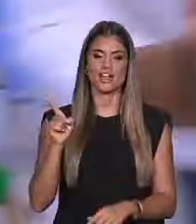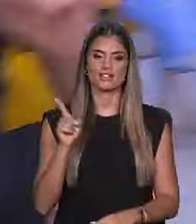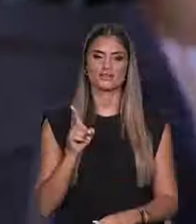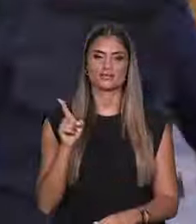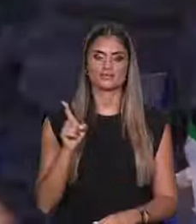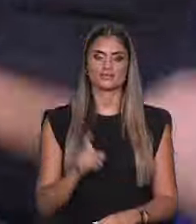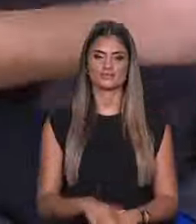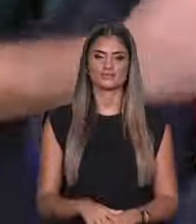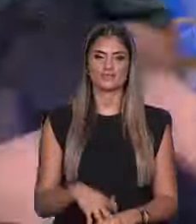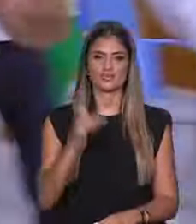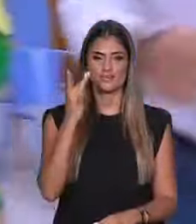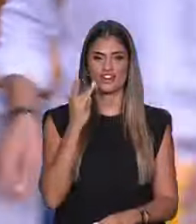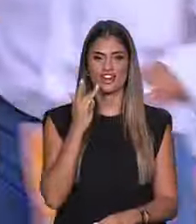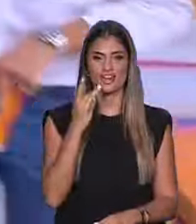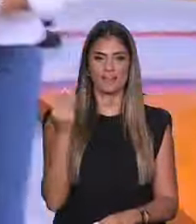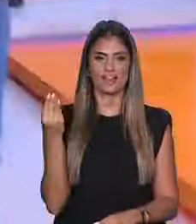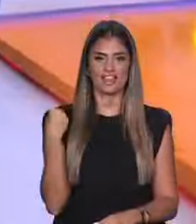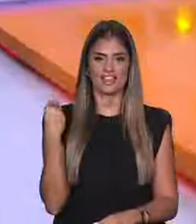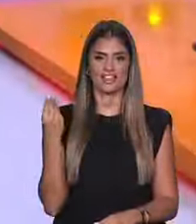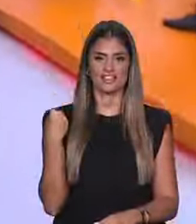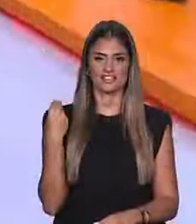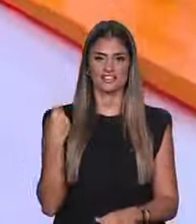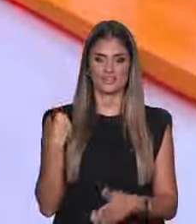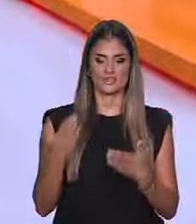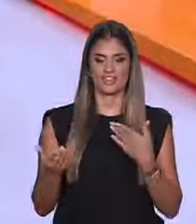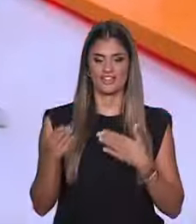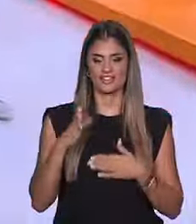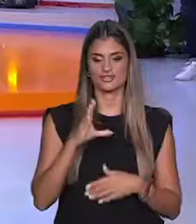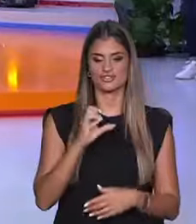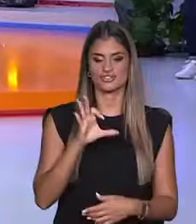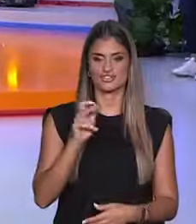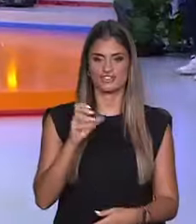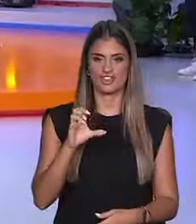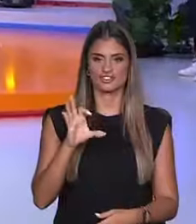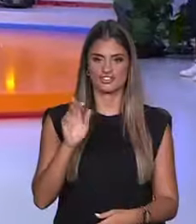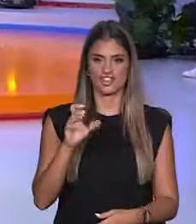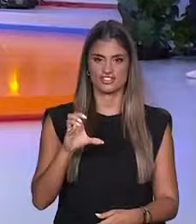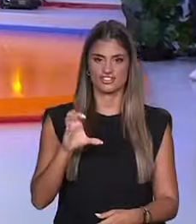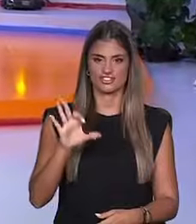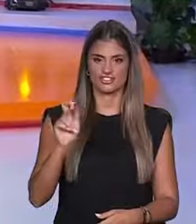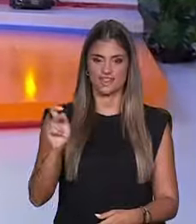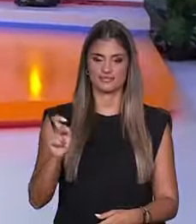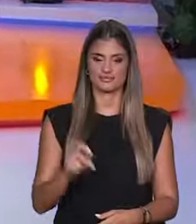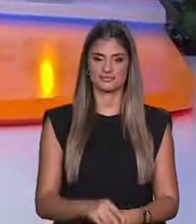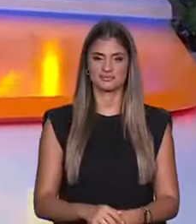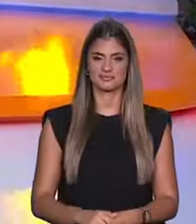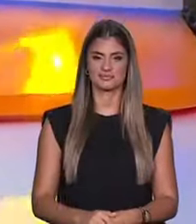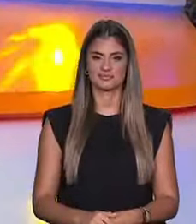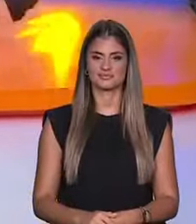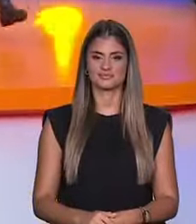lá, morena atrevida, dançou cha-cha-cha.